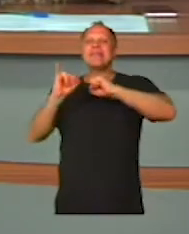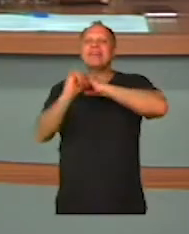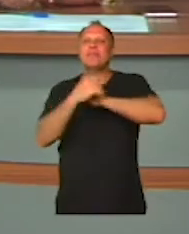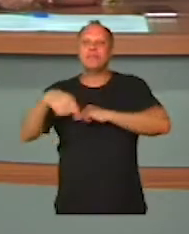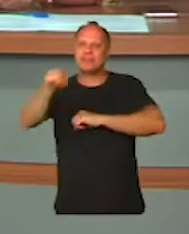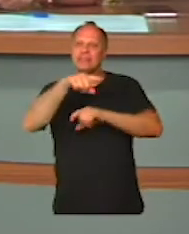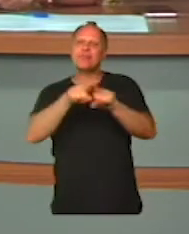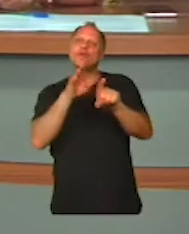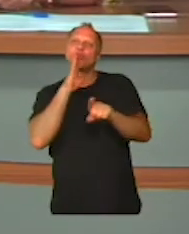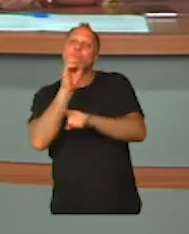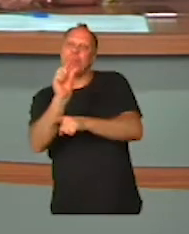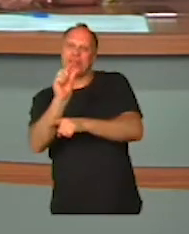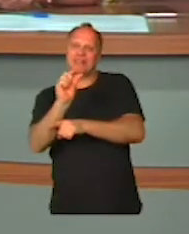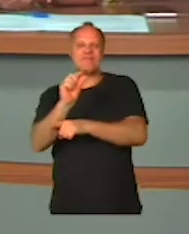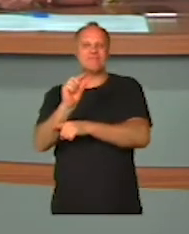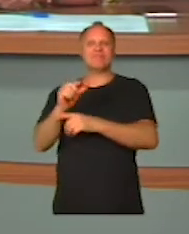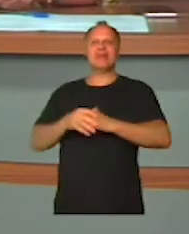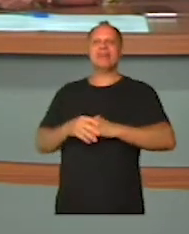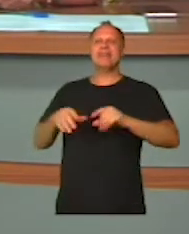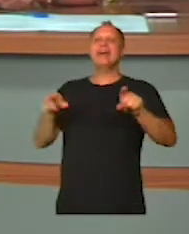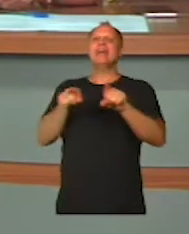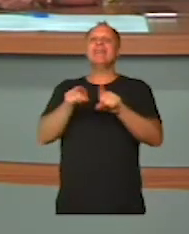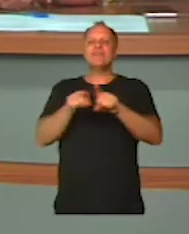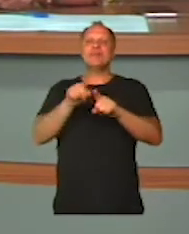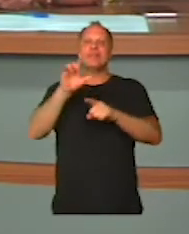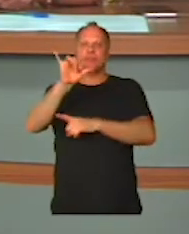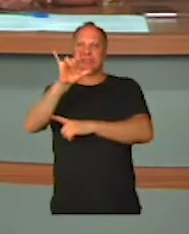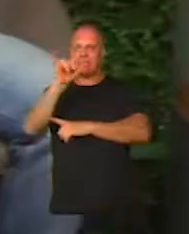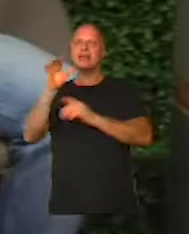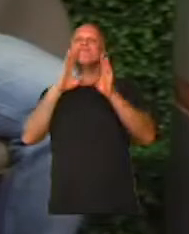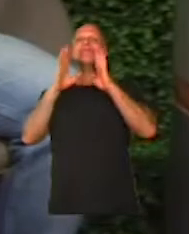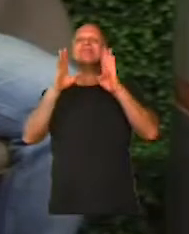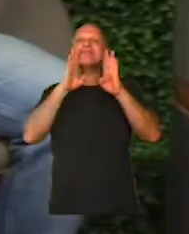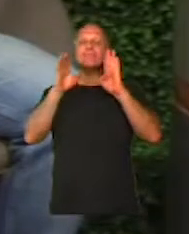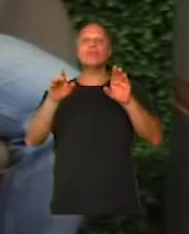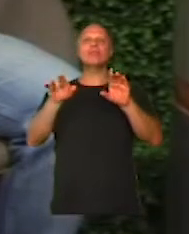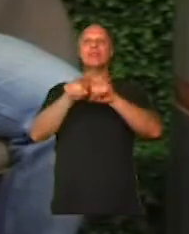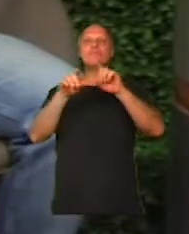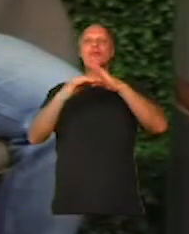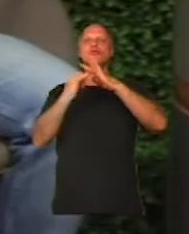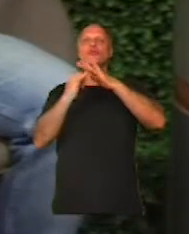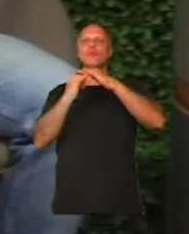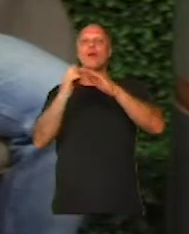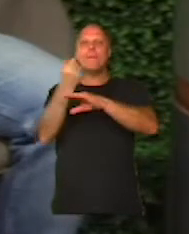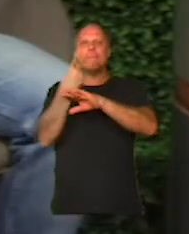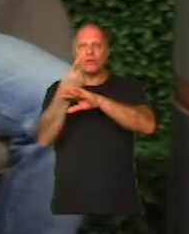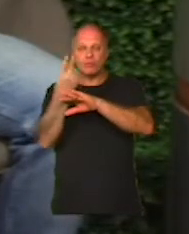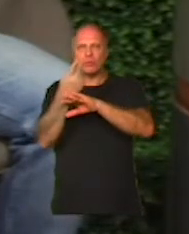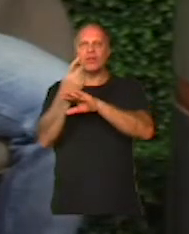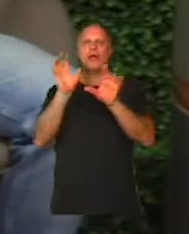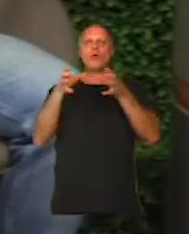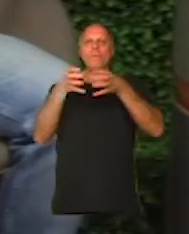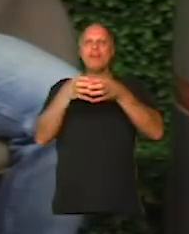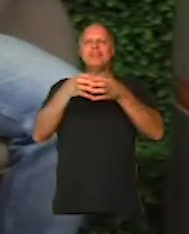pouquinho também desse trabalho de vocês. E temos no Instagram, temos no Facebook e temos no YouTube. Procura por Entretexto, Companhia de